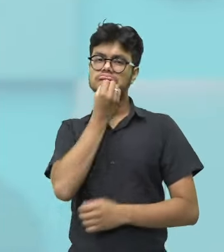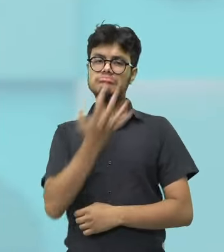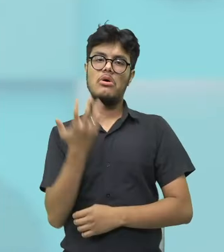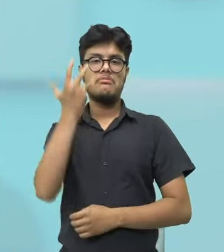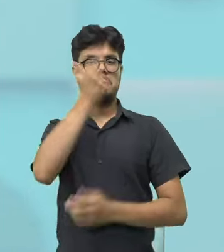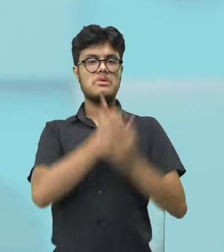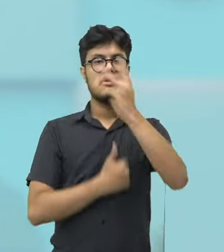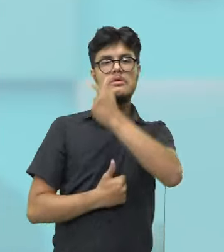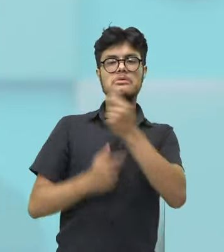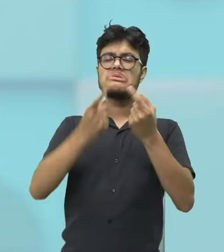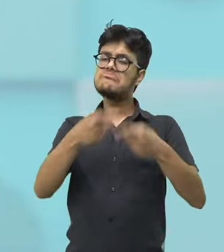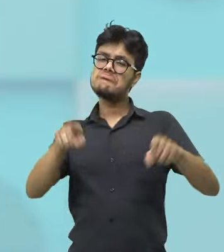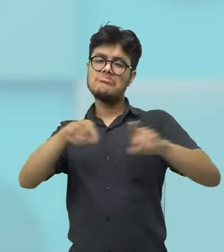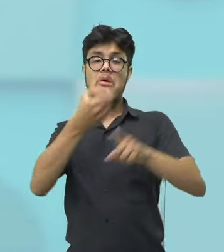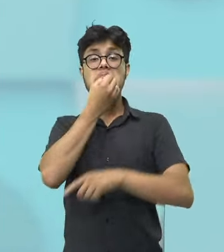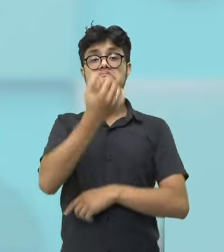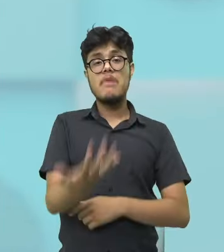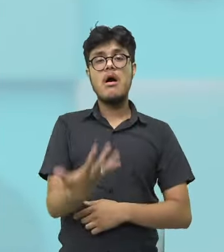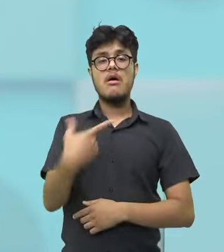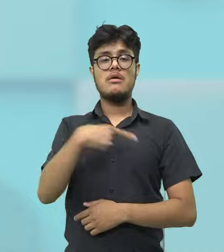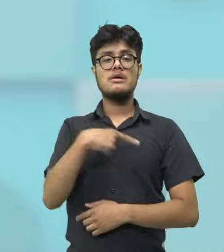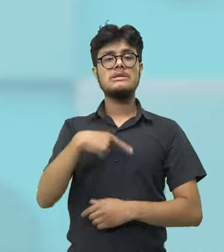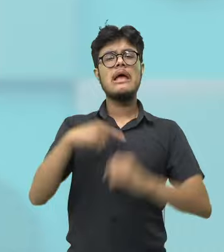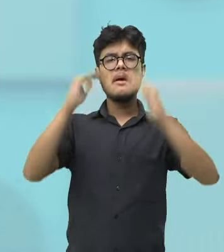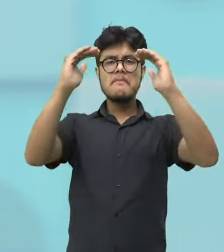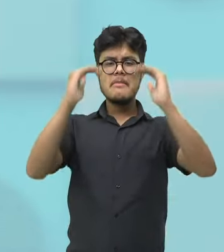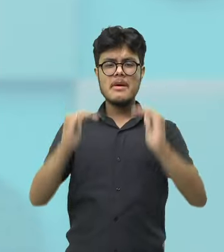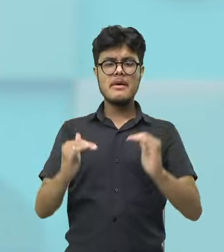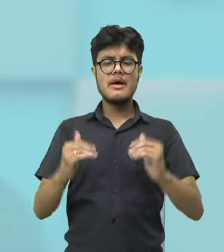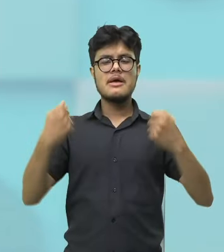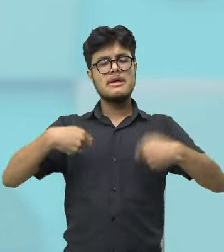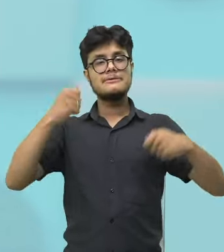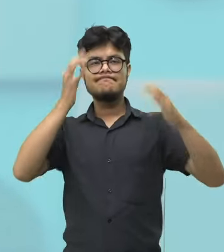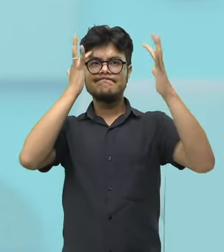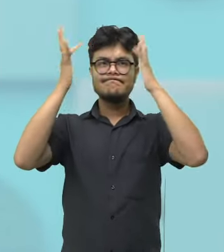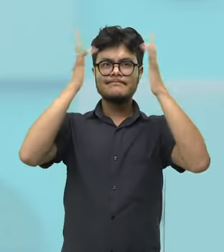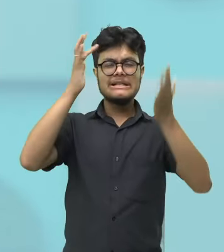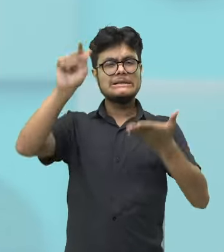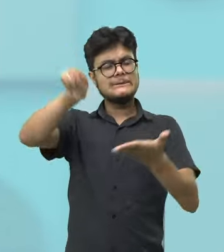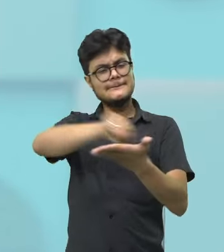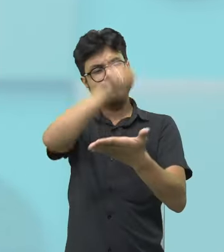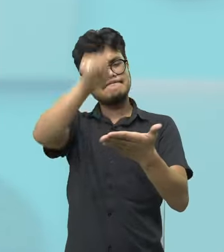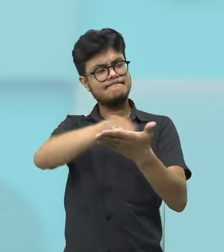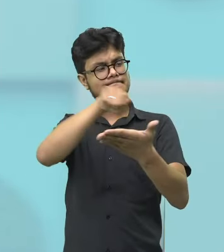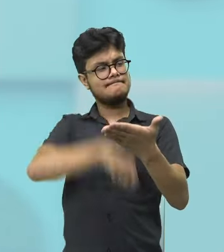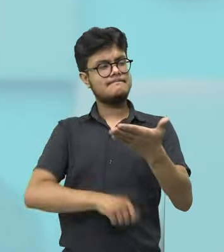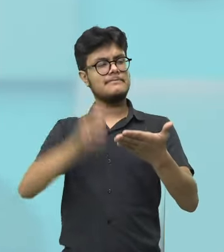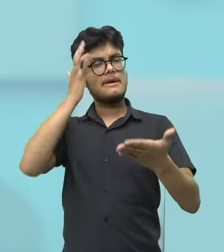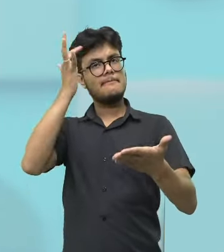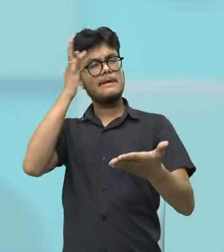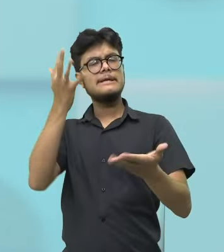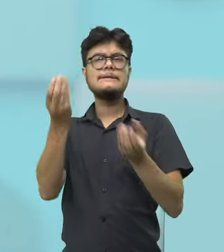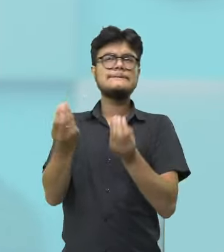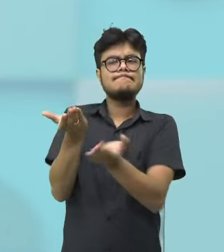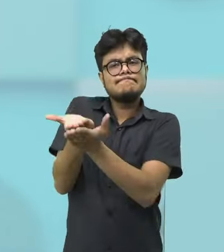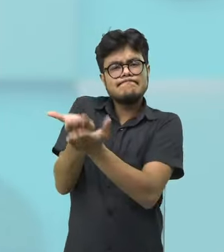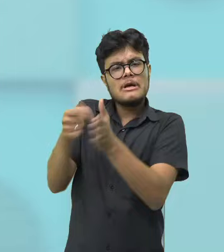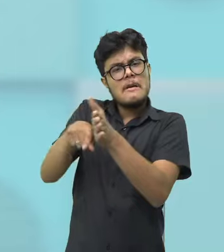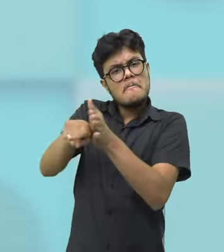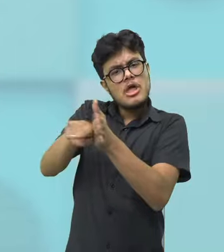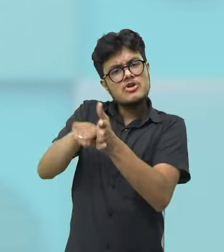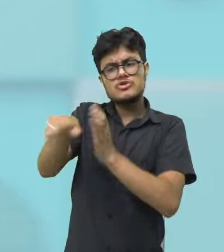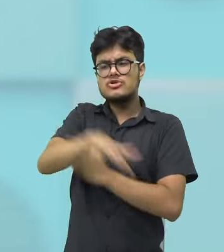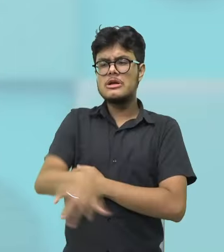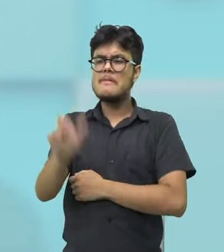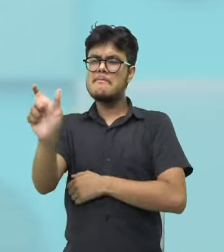feito, com rimas, com métricas, você pensa, você escreve, você consulta o dicionário, né? Para